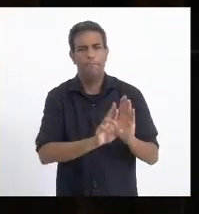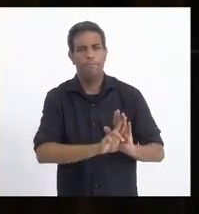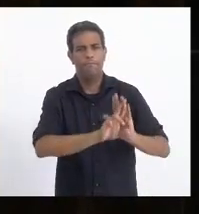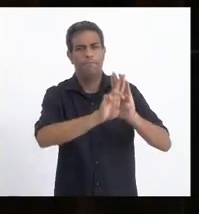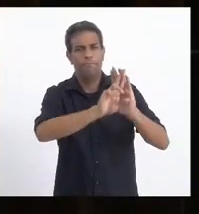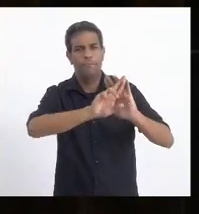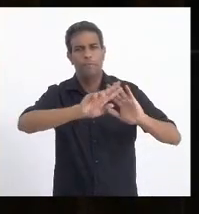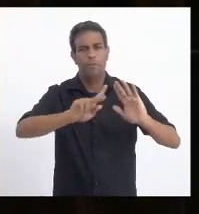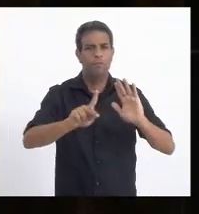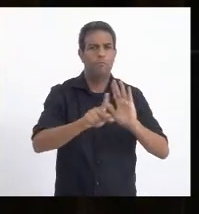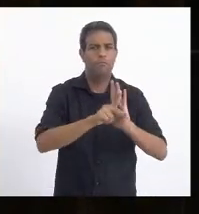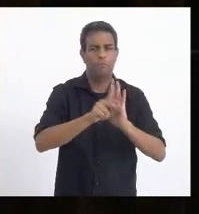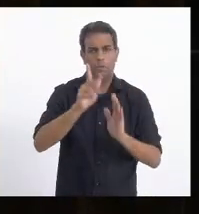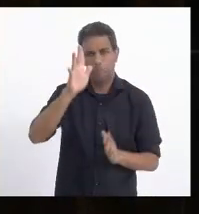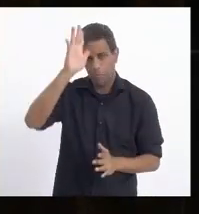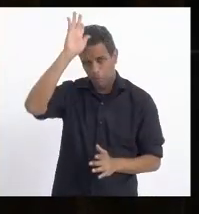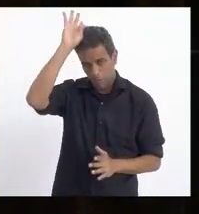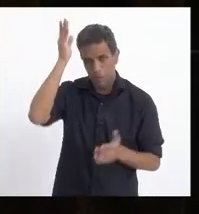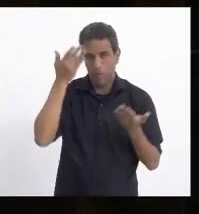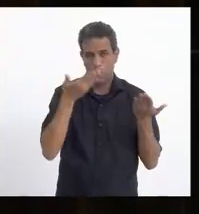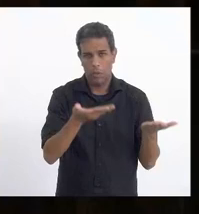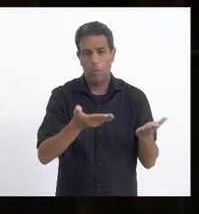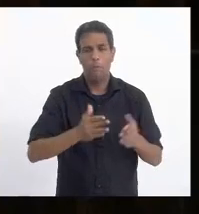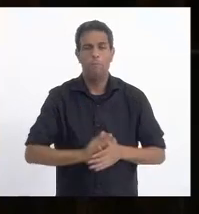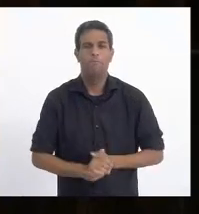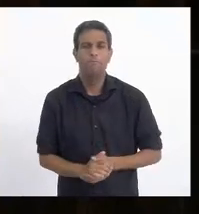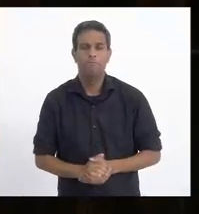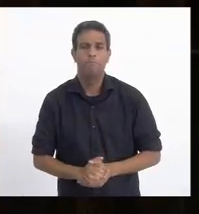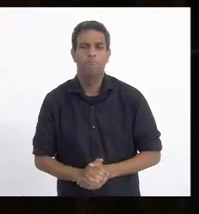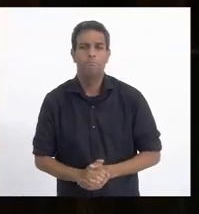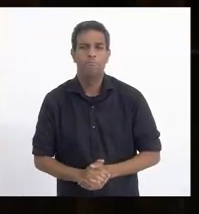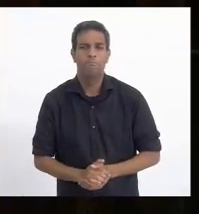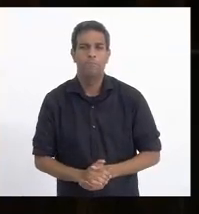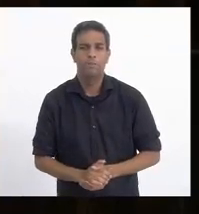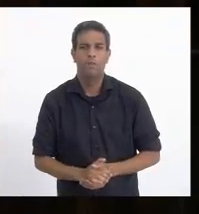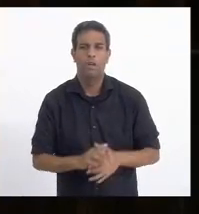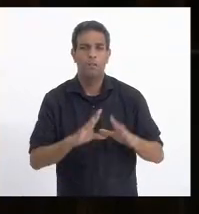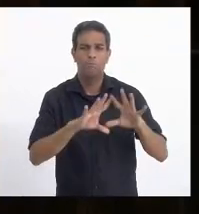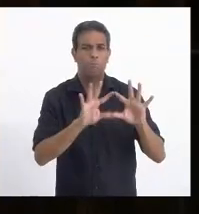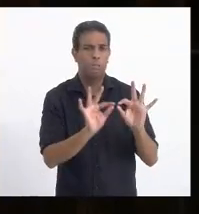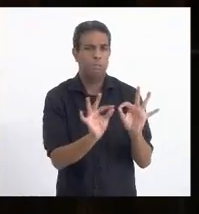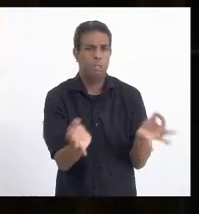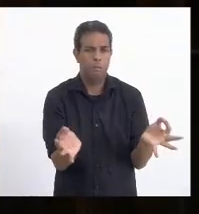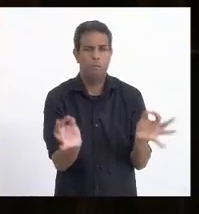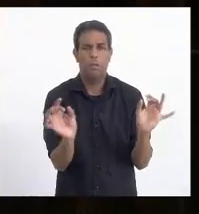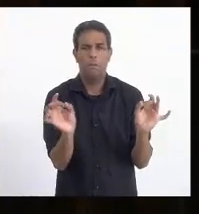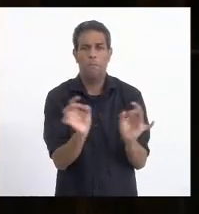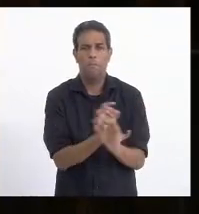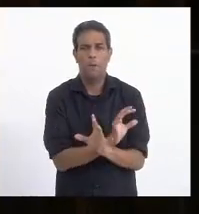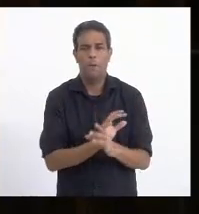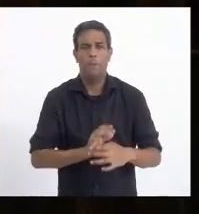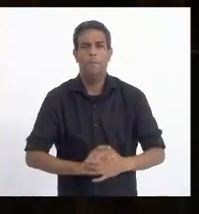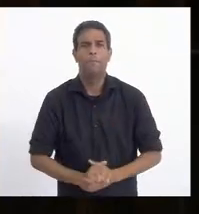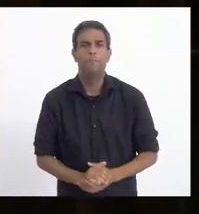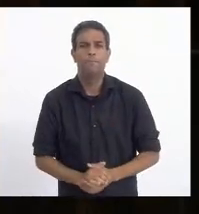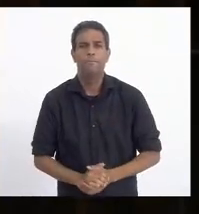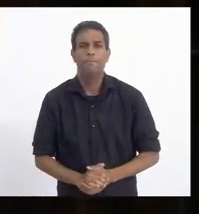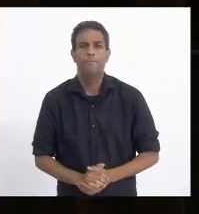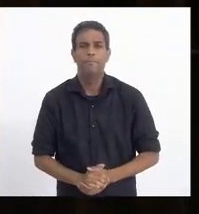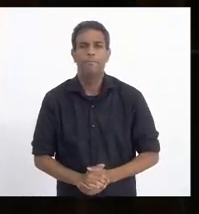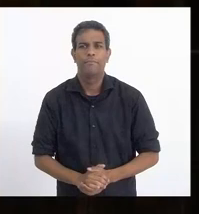representante do Corpo Bombeiro bastante didática bastante didática e